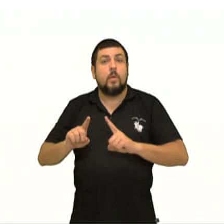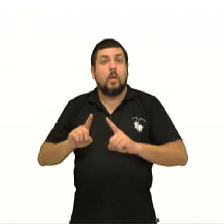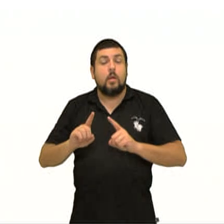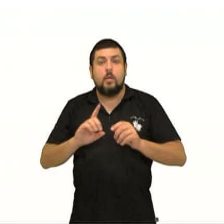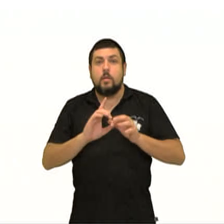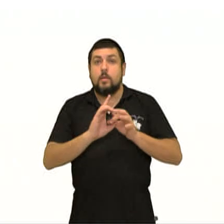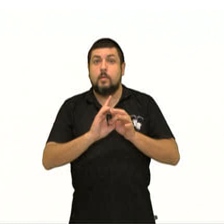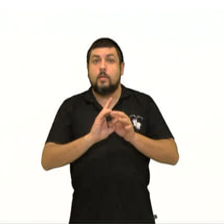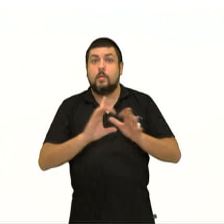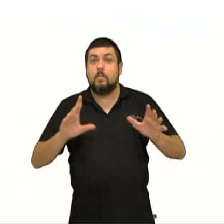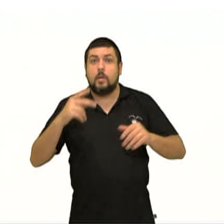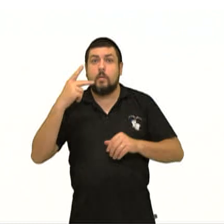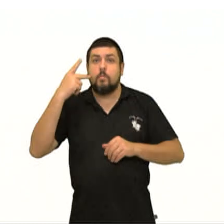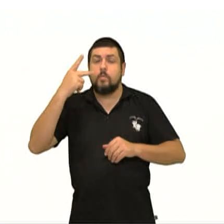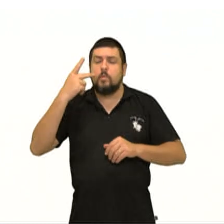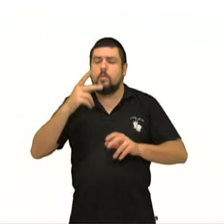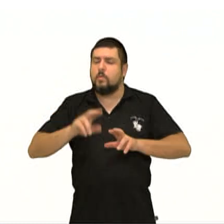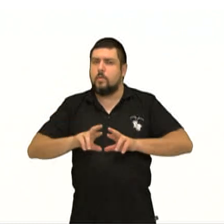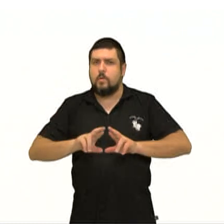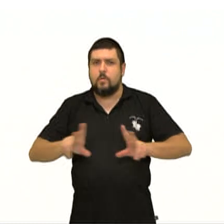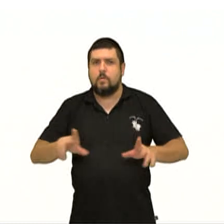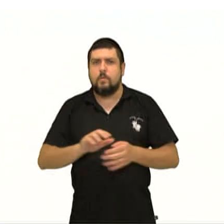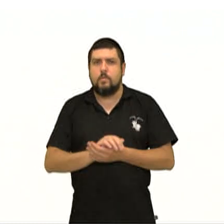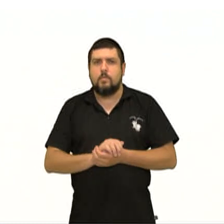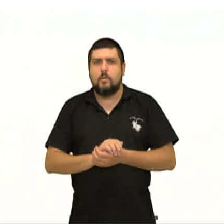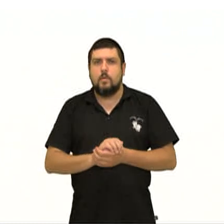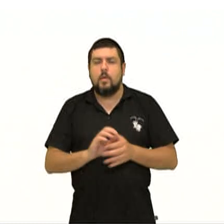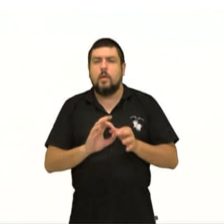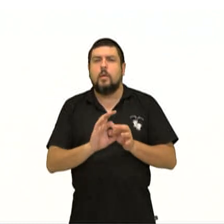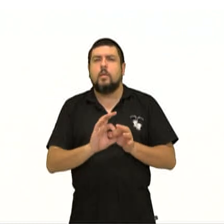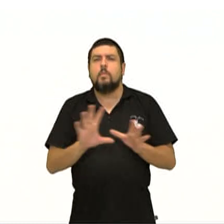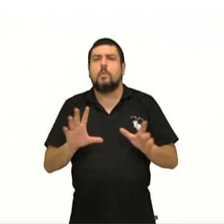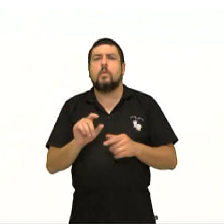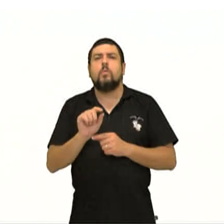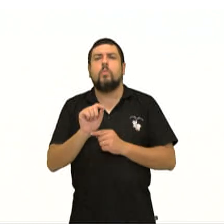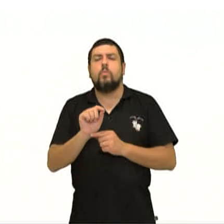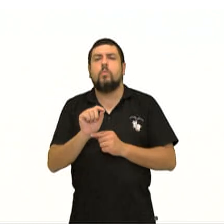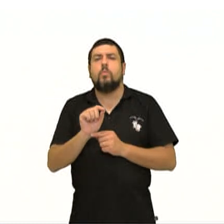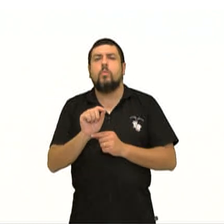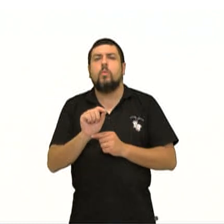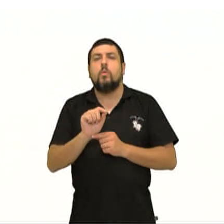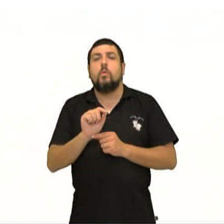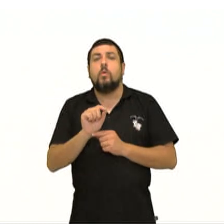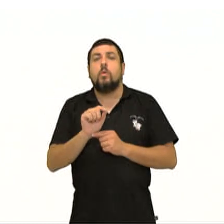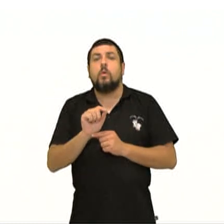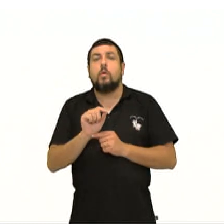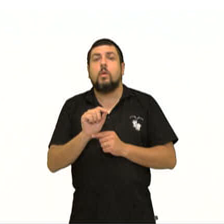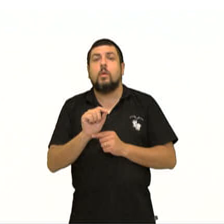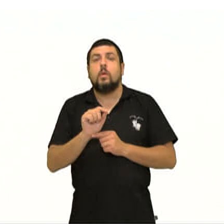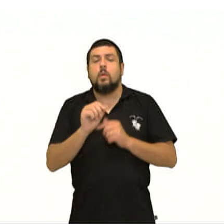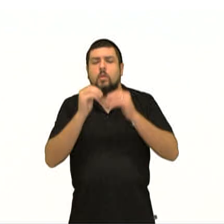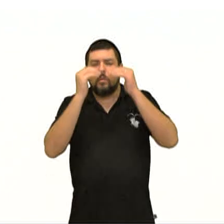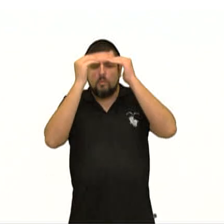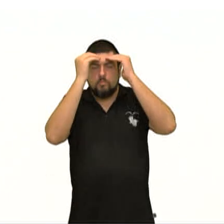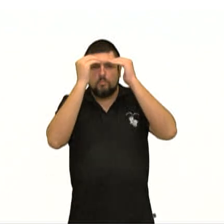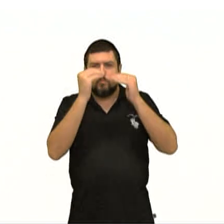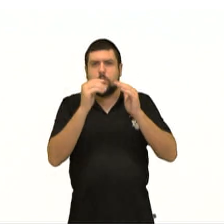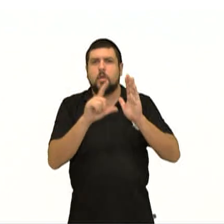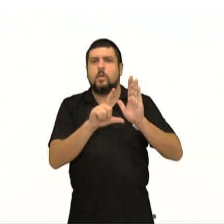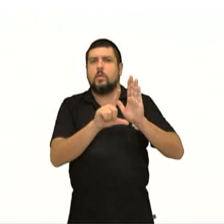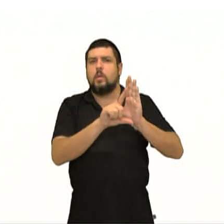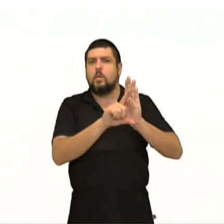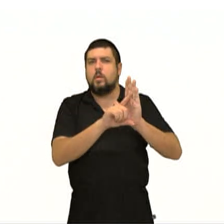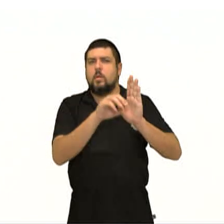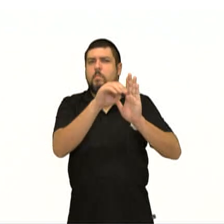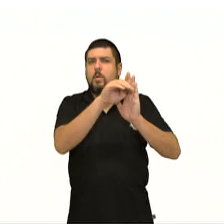nisso. A liberdade é o direito de fazer tudo o que as leis permitem. Se um cidadão pudesse